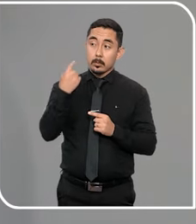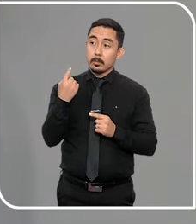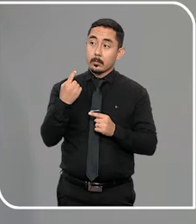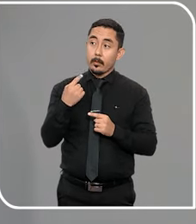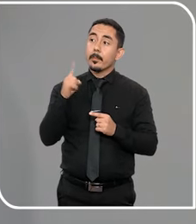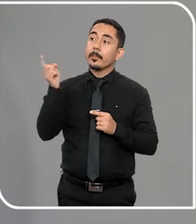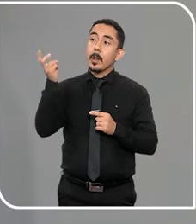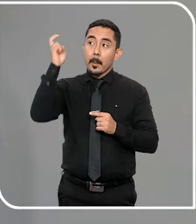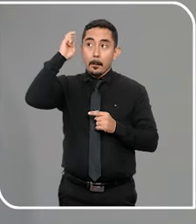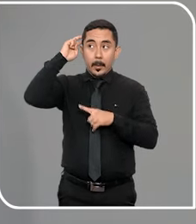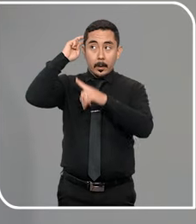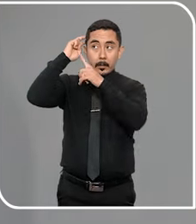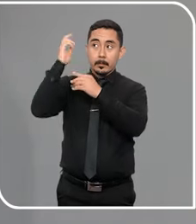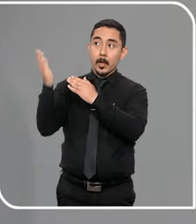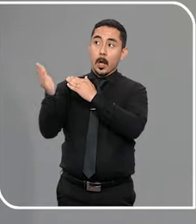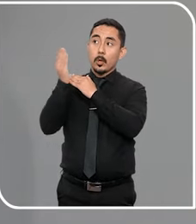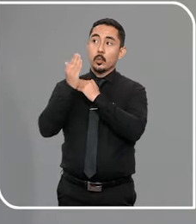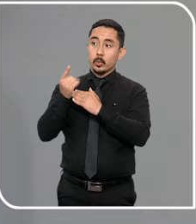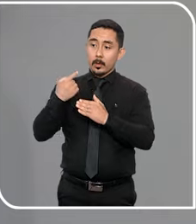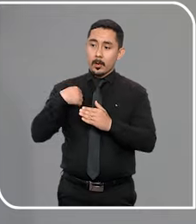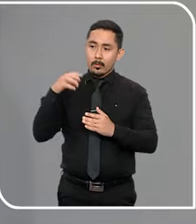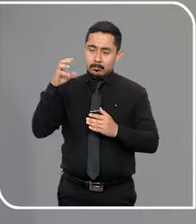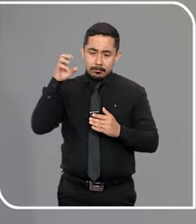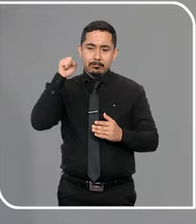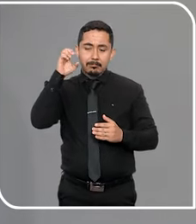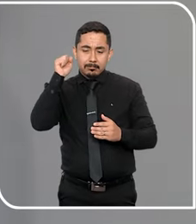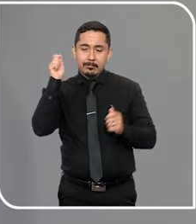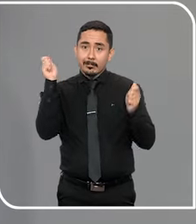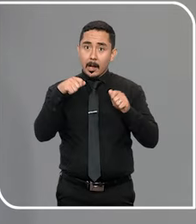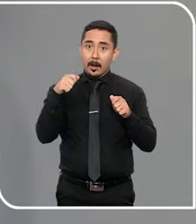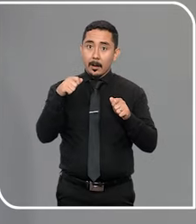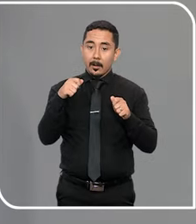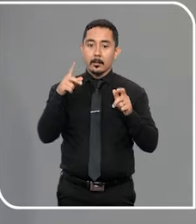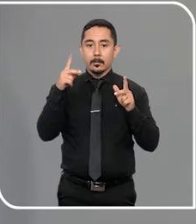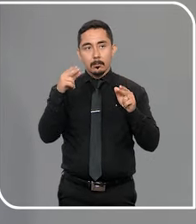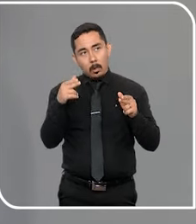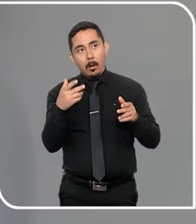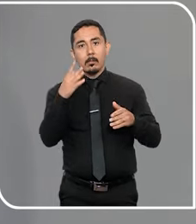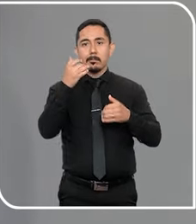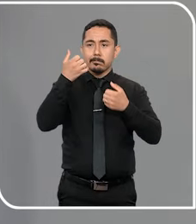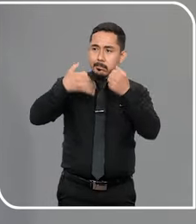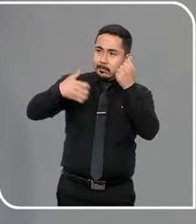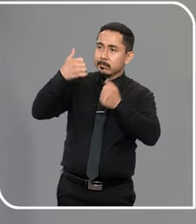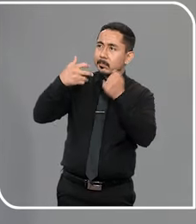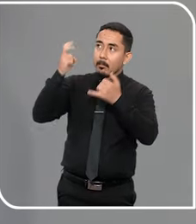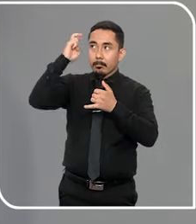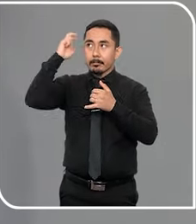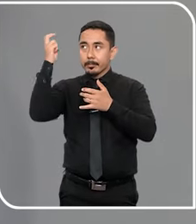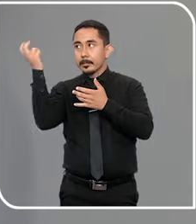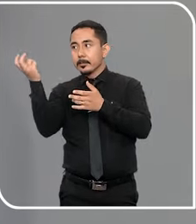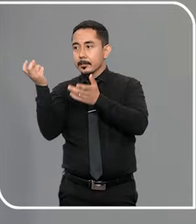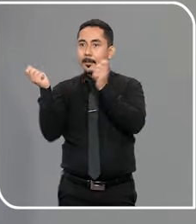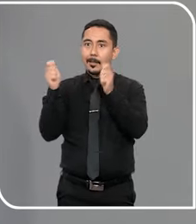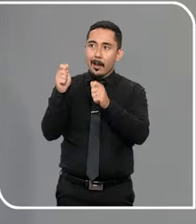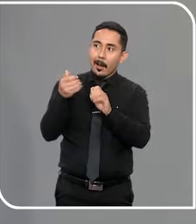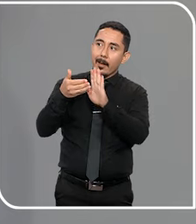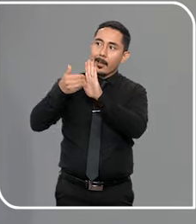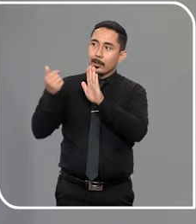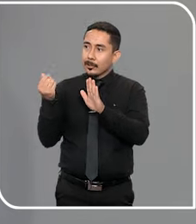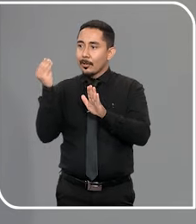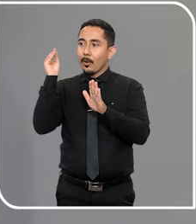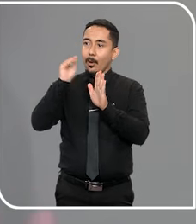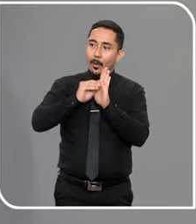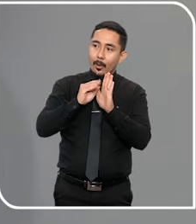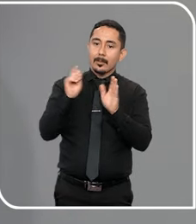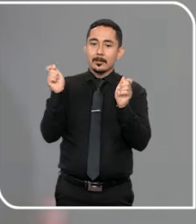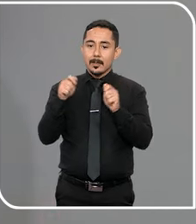surdo esse meu aparelho me faz ouvir Vi olha só é um ímã na minha cabeça ele gruda e tira tem